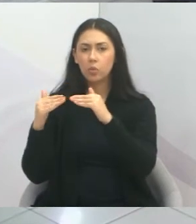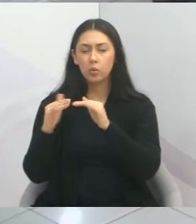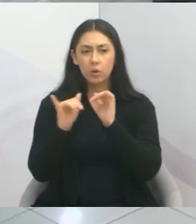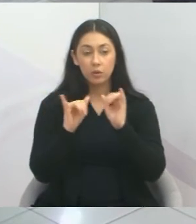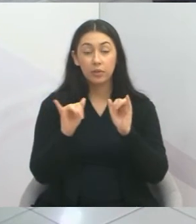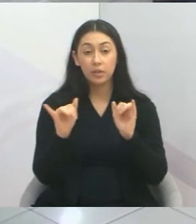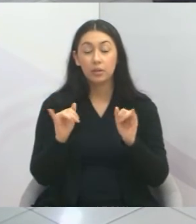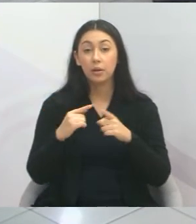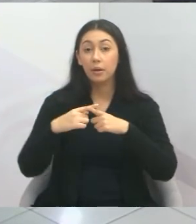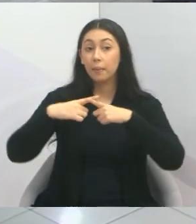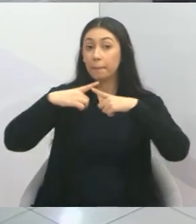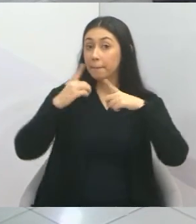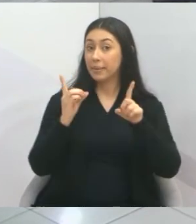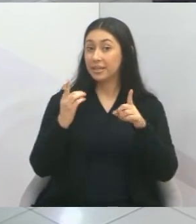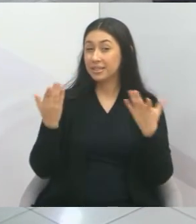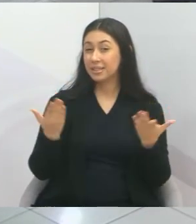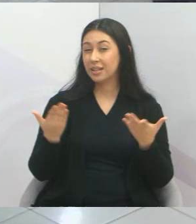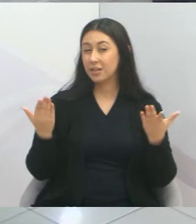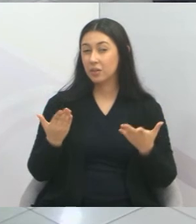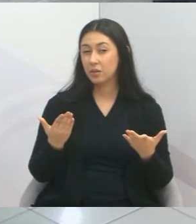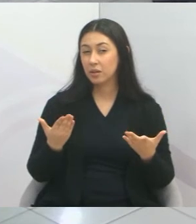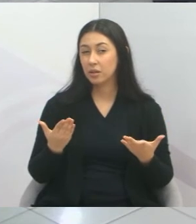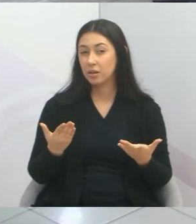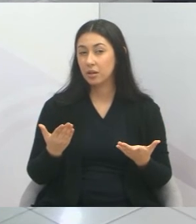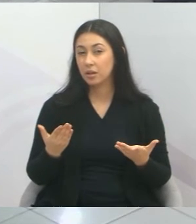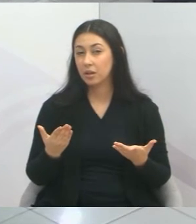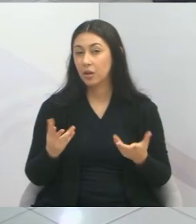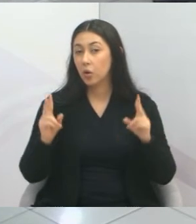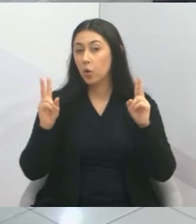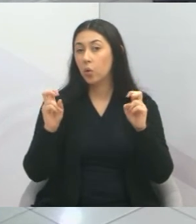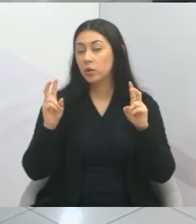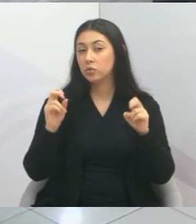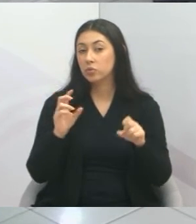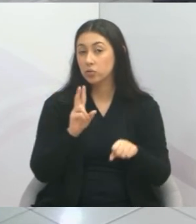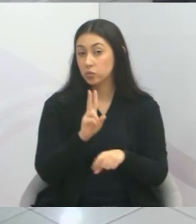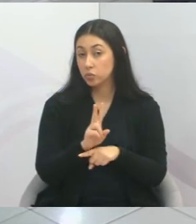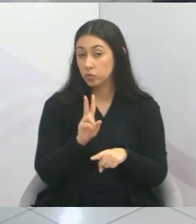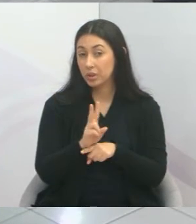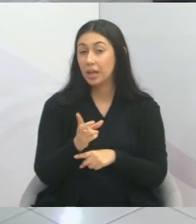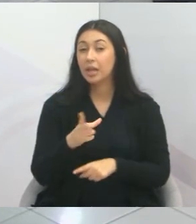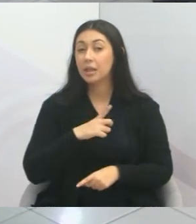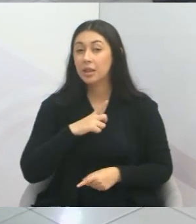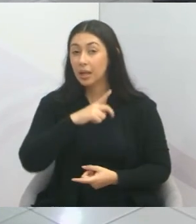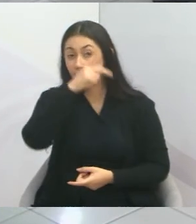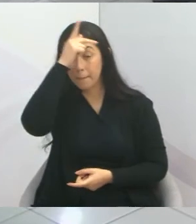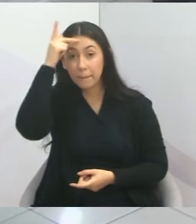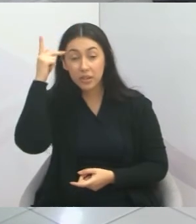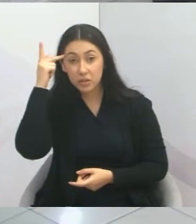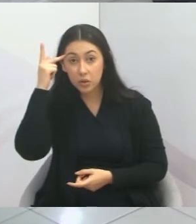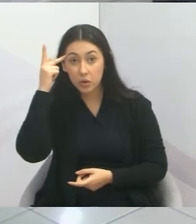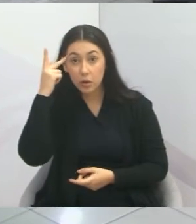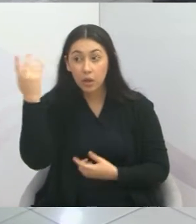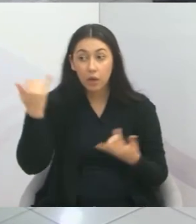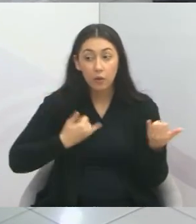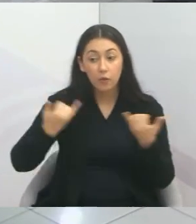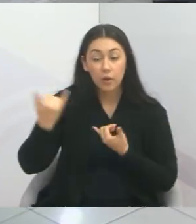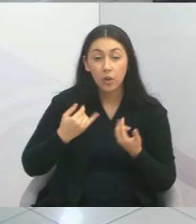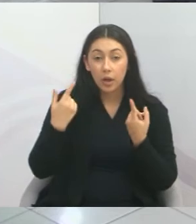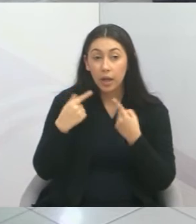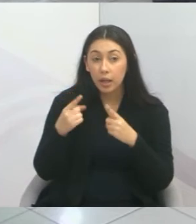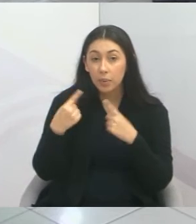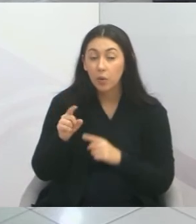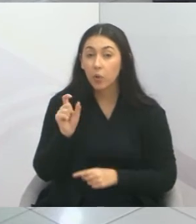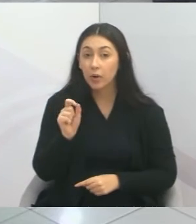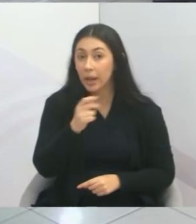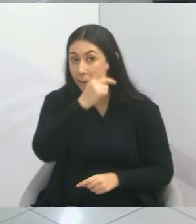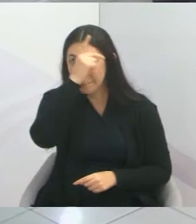sendo instalado aqui mas principalmente agora puxando o gancho relação ao tratamento recebi algumas reclamações de alguns UBS é onde